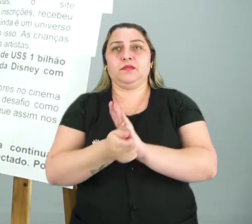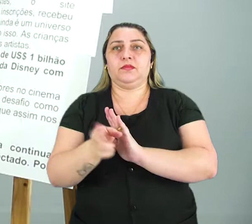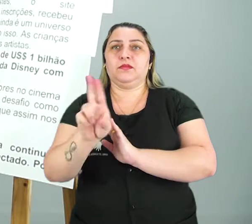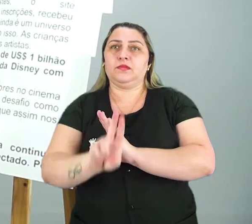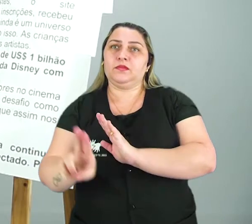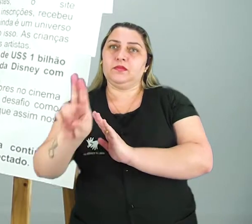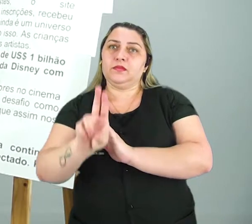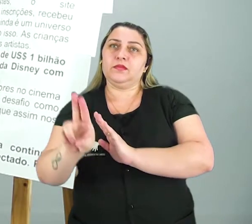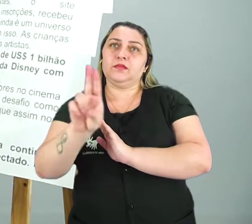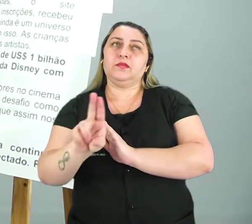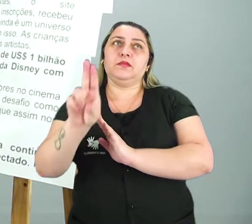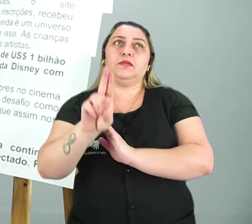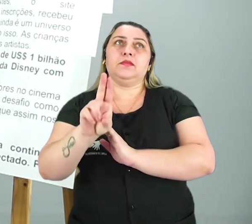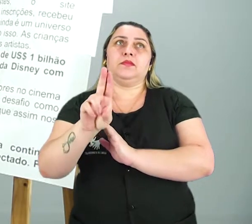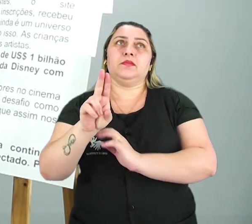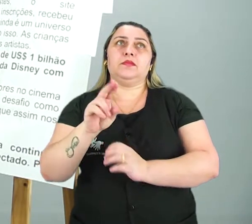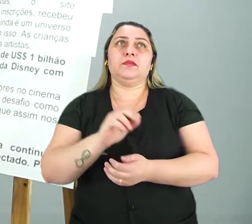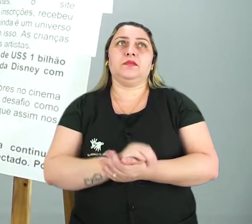usado